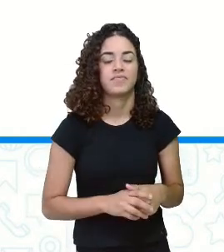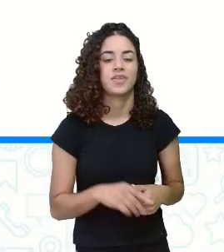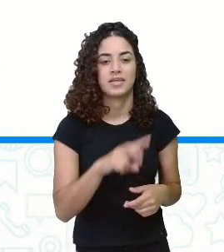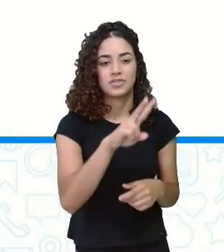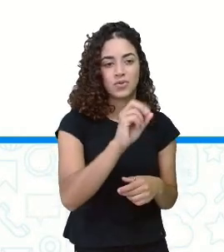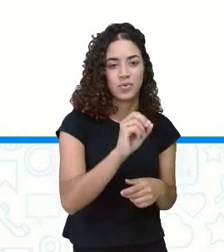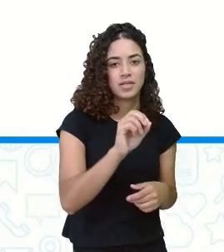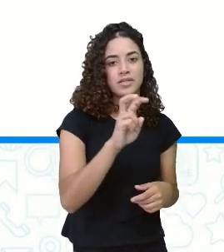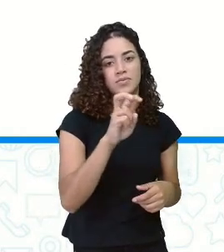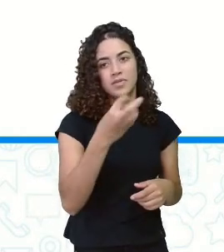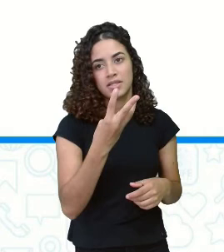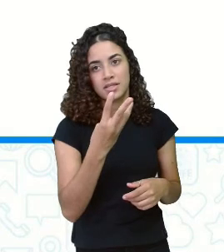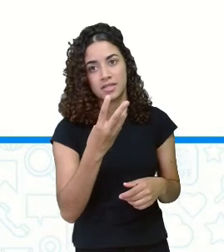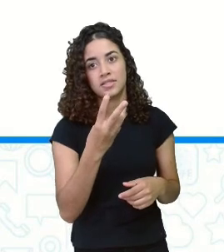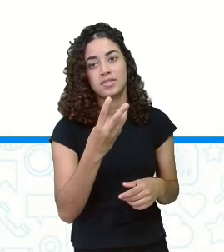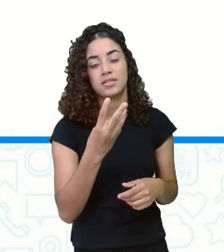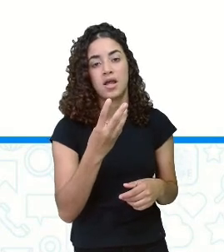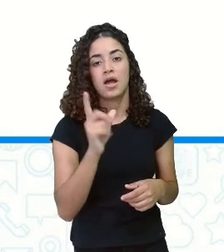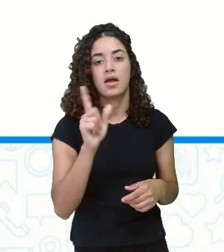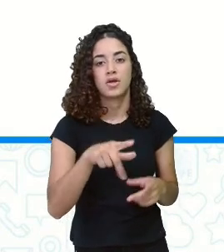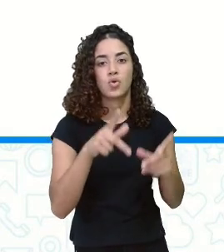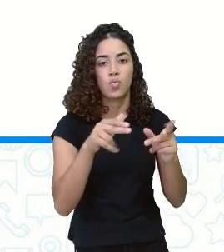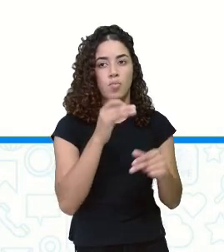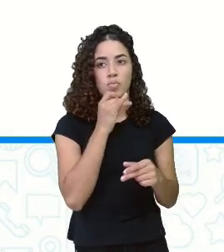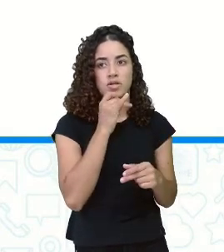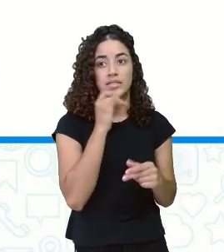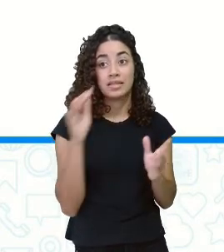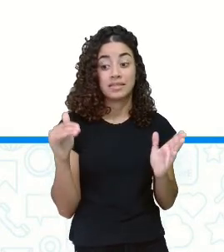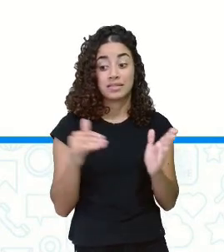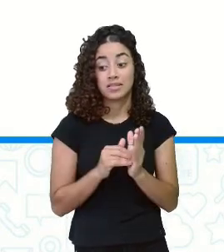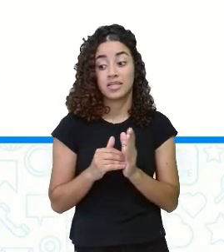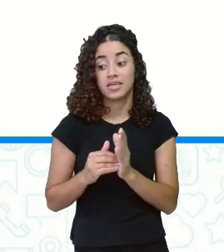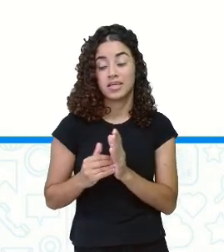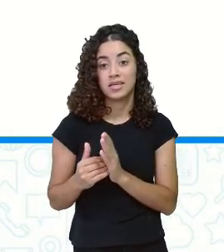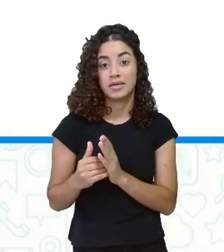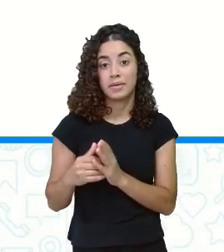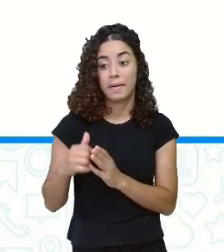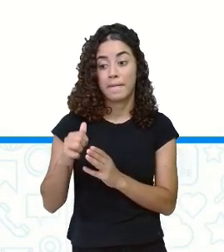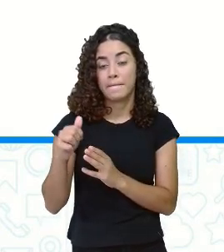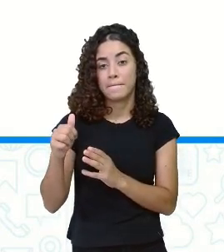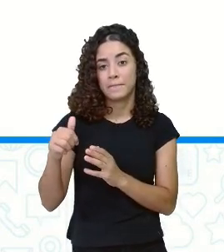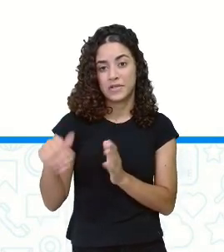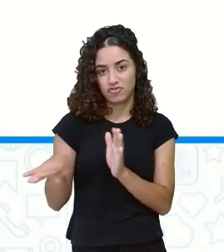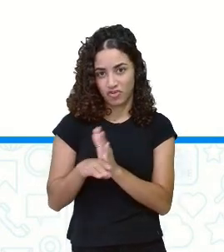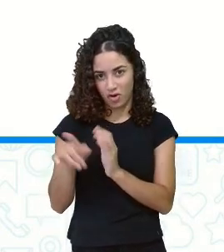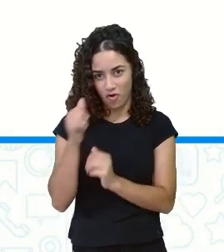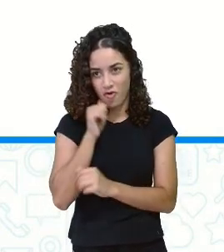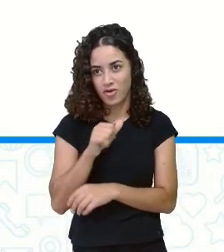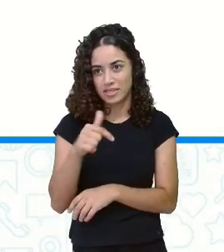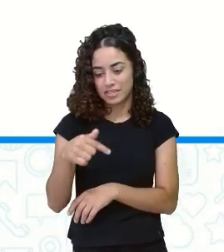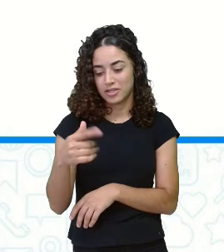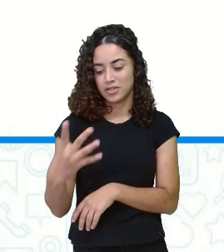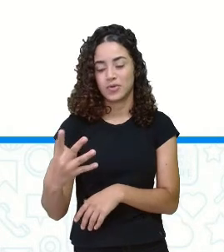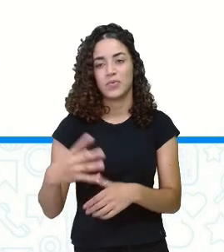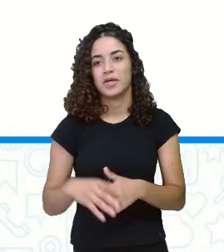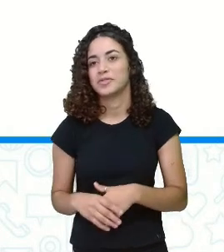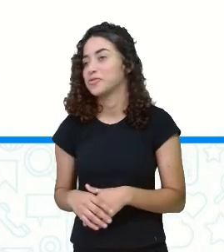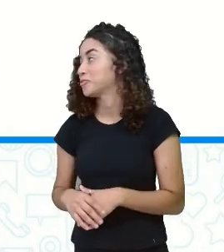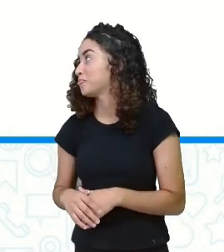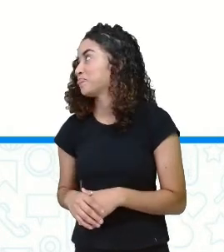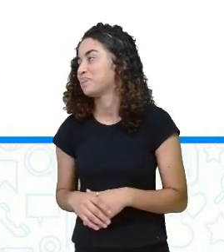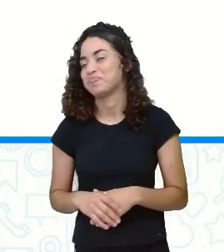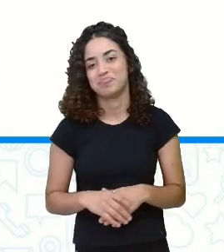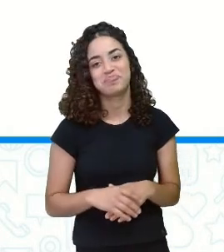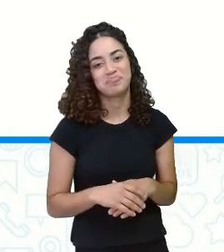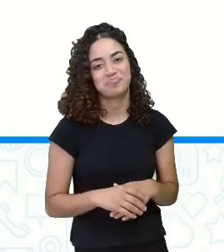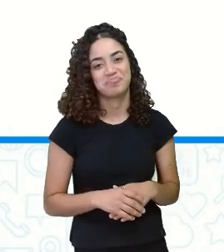foi para 53. Se você for de 3 em 3 até chegar na Maria, Exatamente, vai chegar em 74.